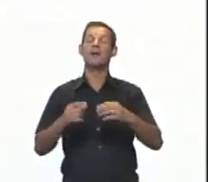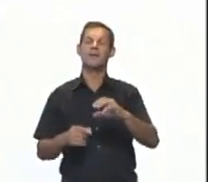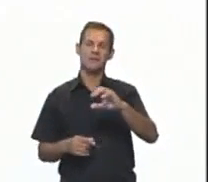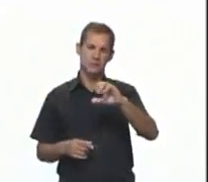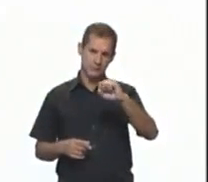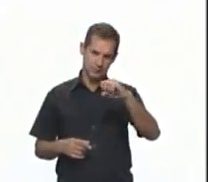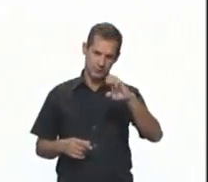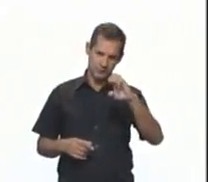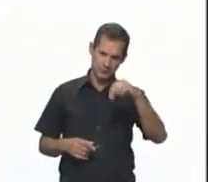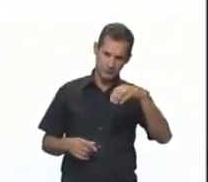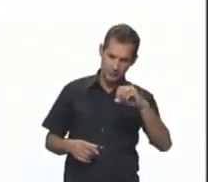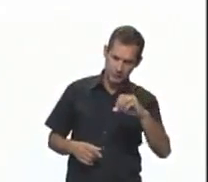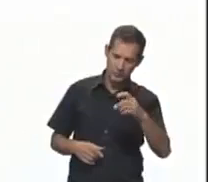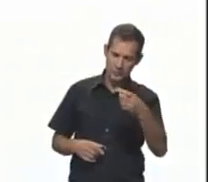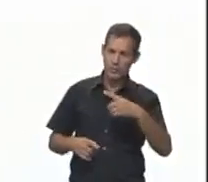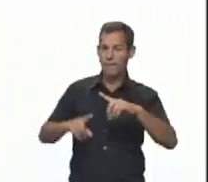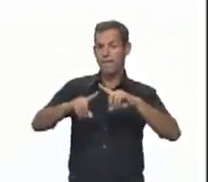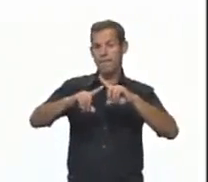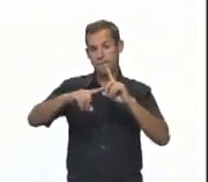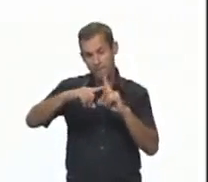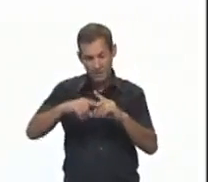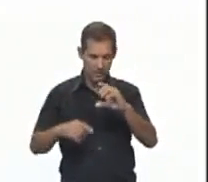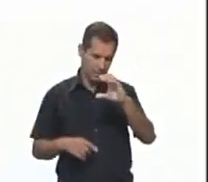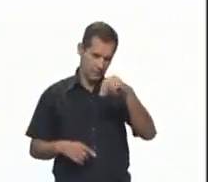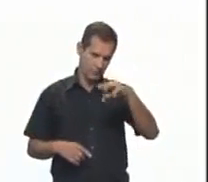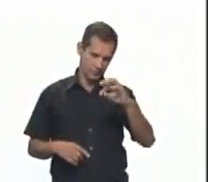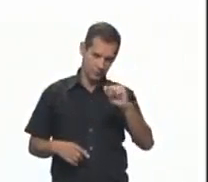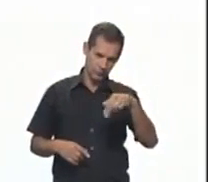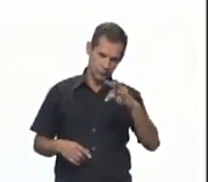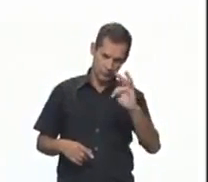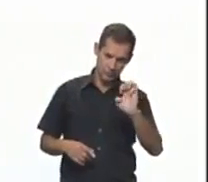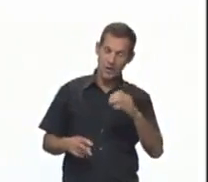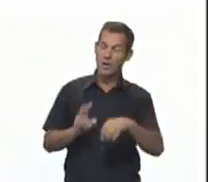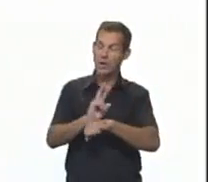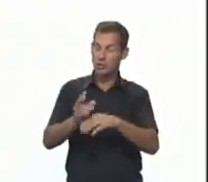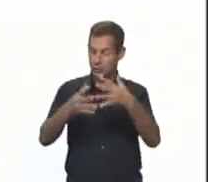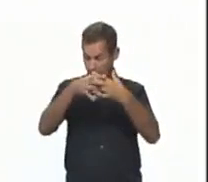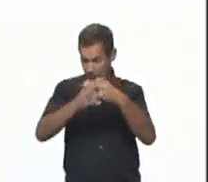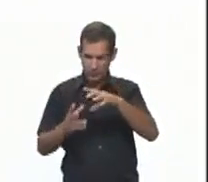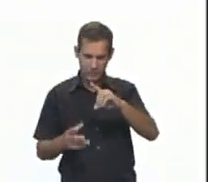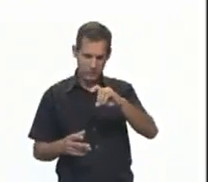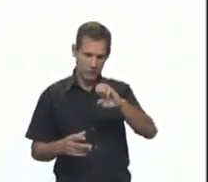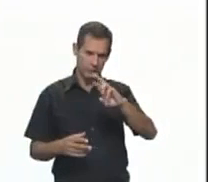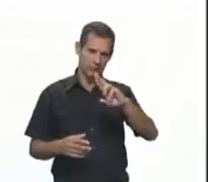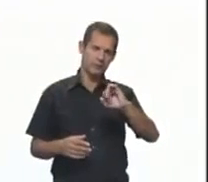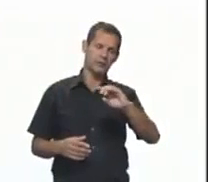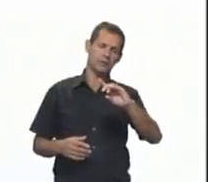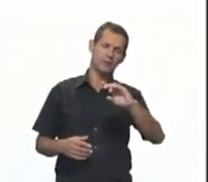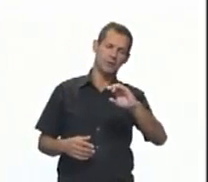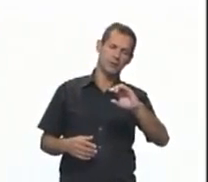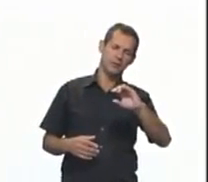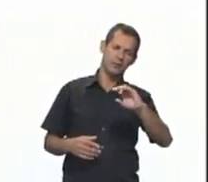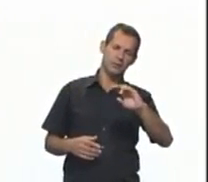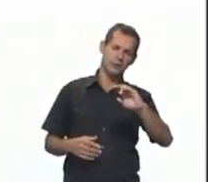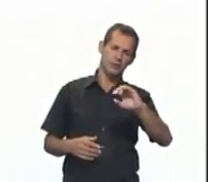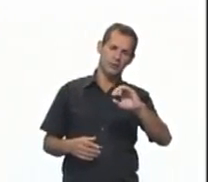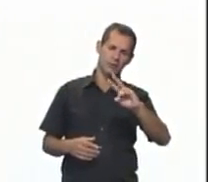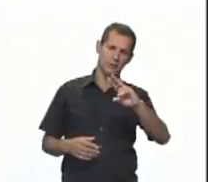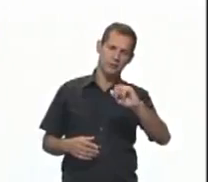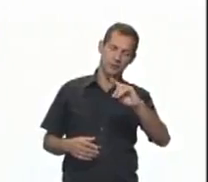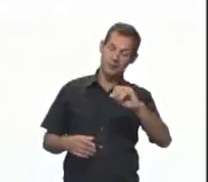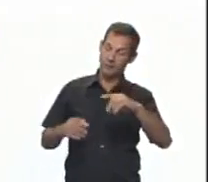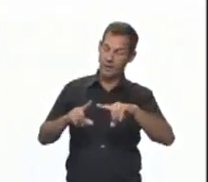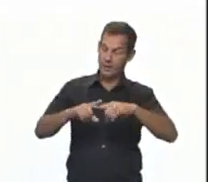de x mais a constante, né? Cuidado para você não confundir com a derivada, porque elas são muito próximas. Então, a integral de